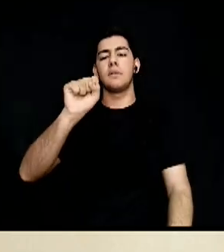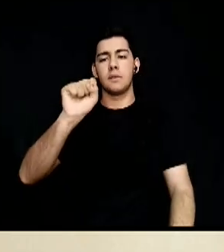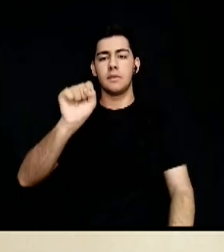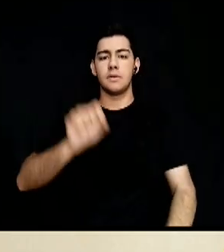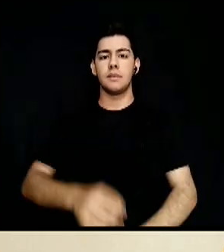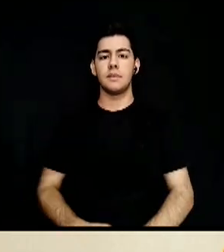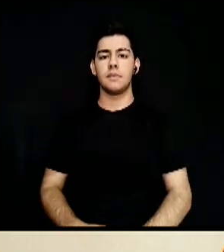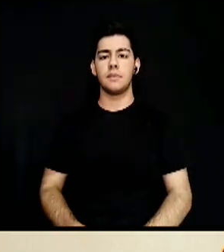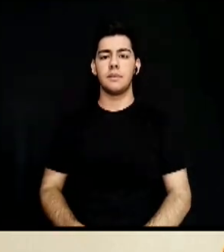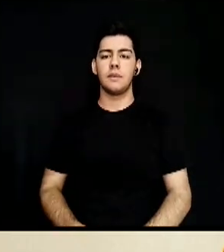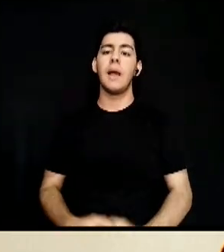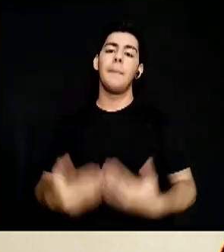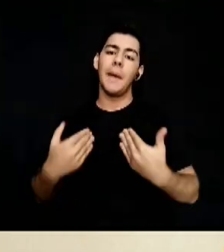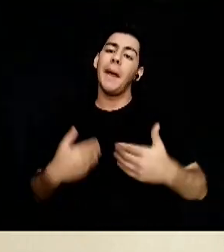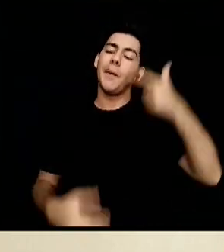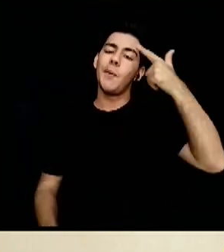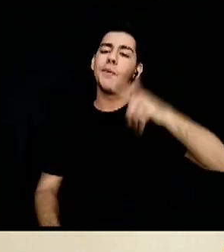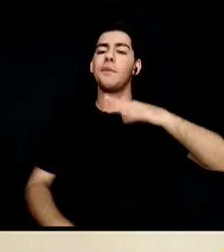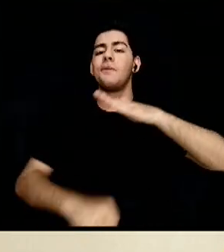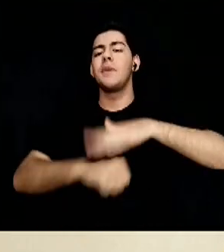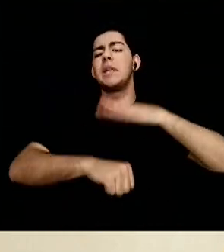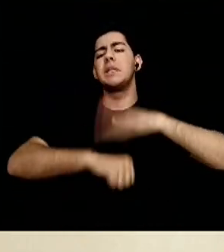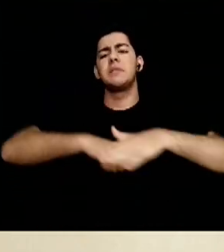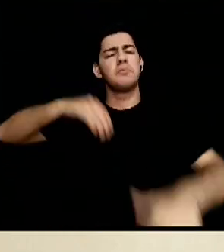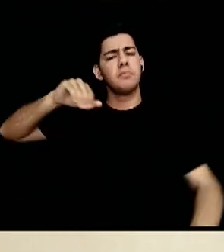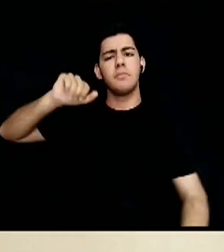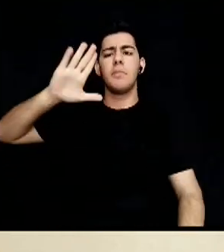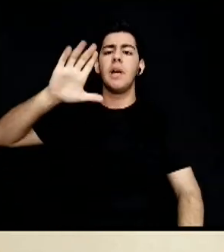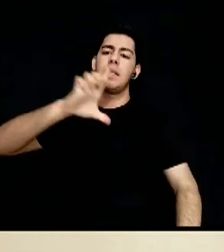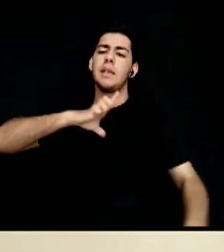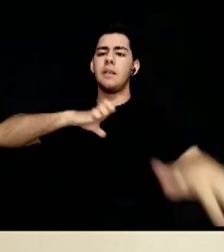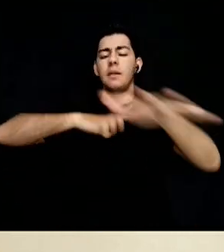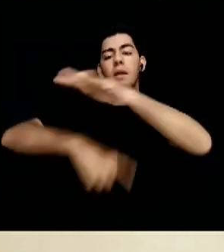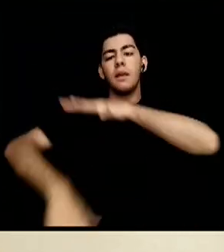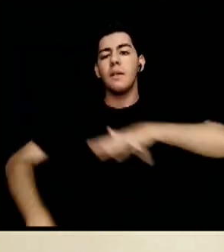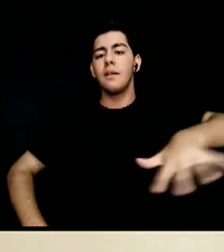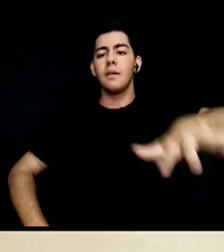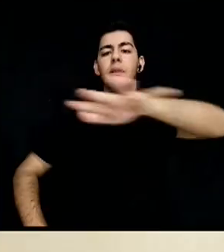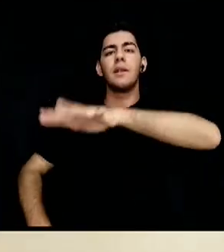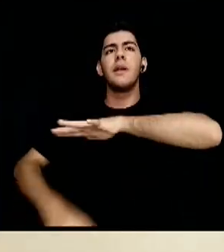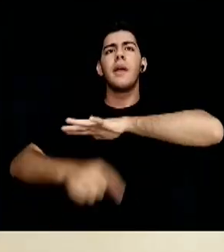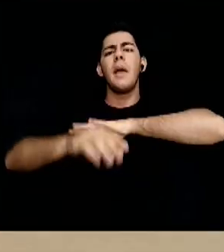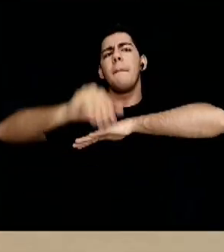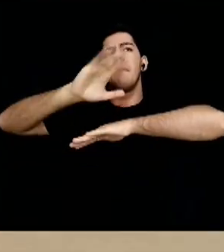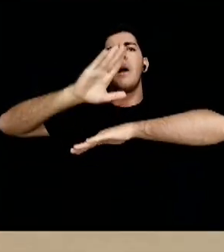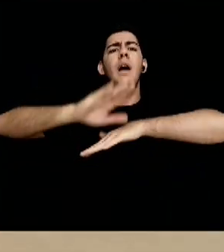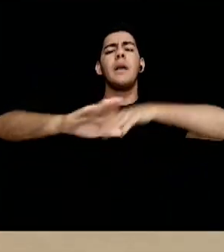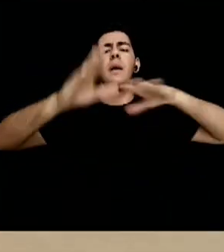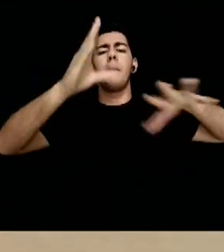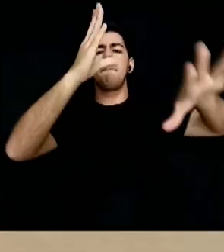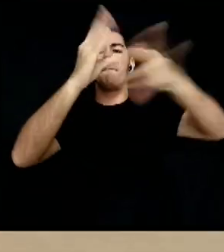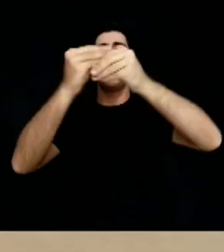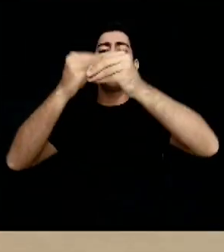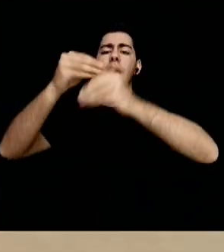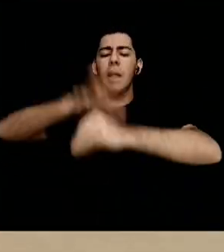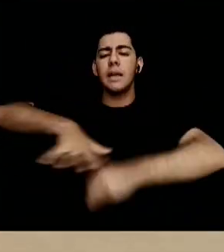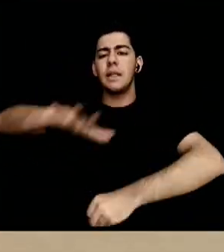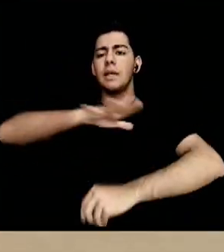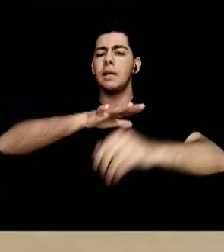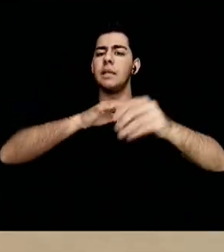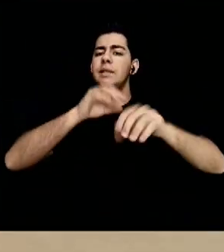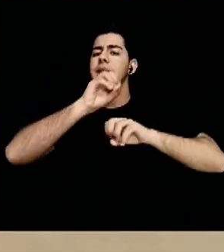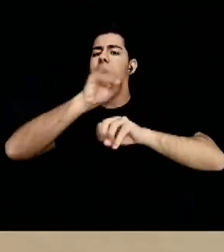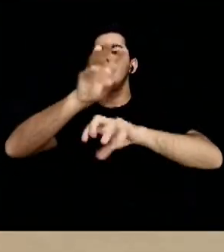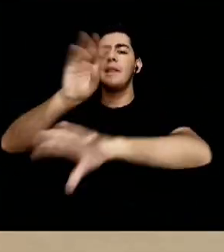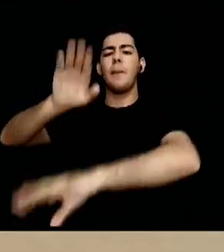consiga liberar espaço mesmo, trazer coleções novas, né? Propostas novas para as alunas. Que bacana. Então, dá